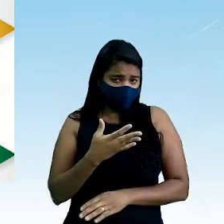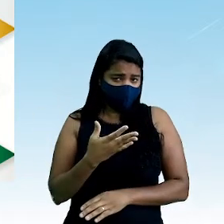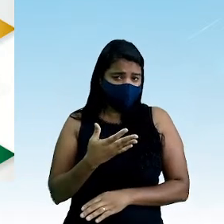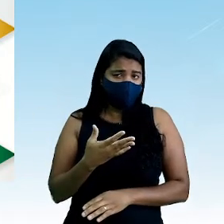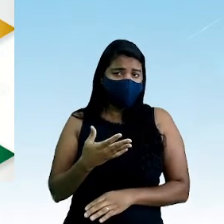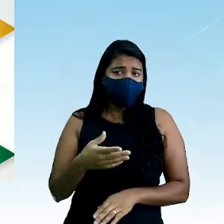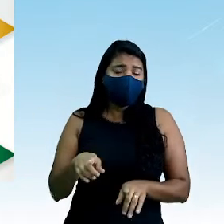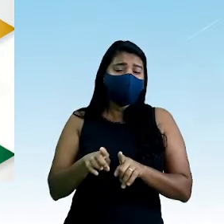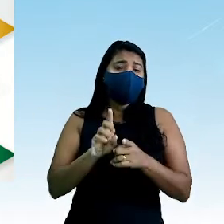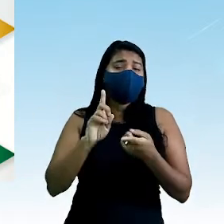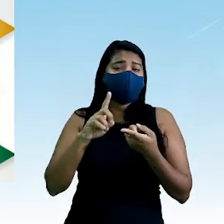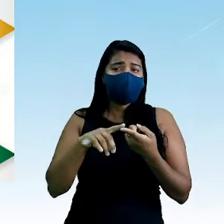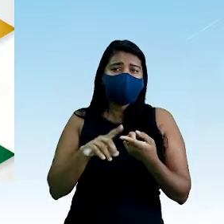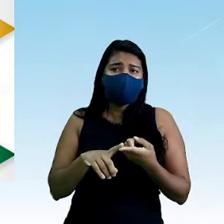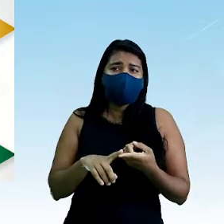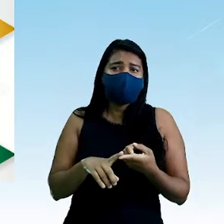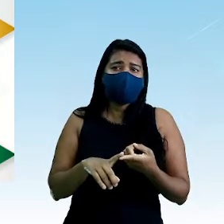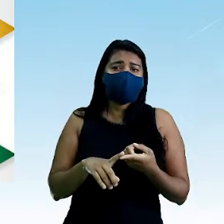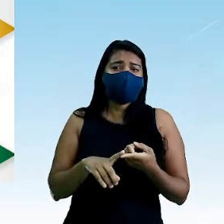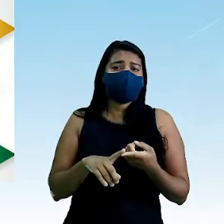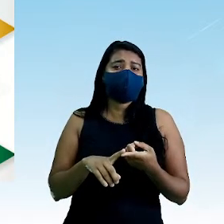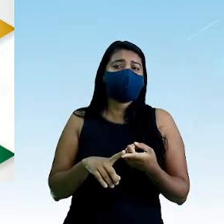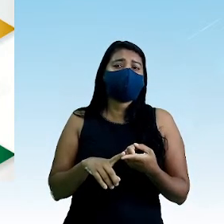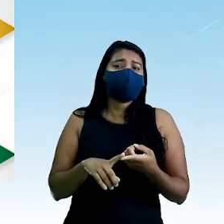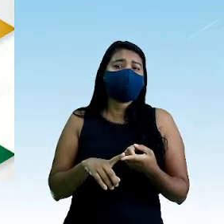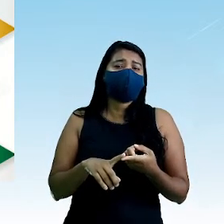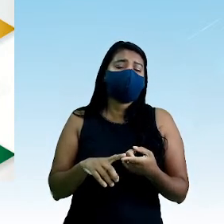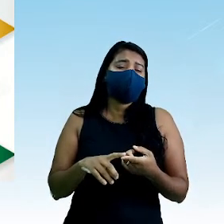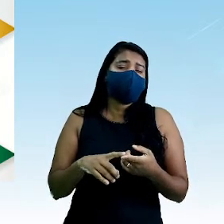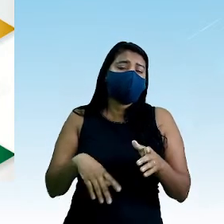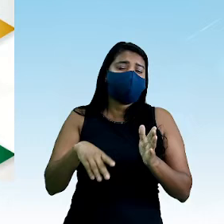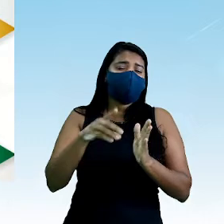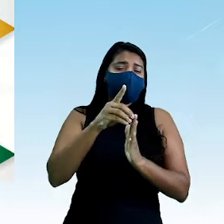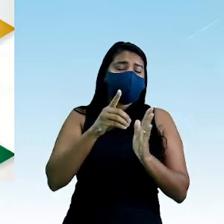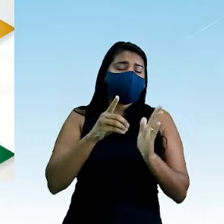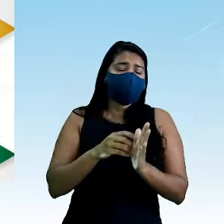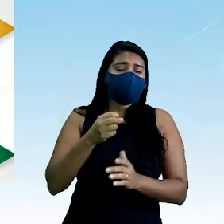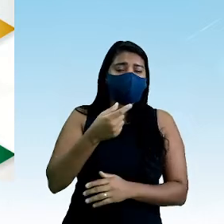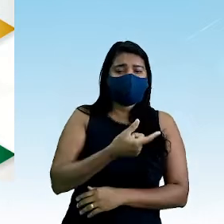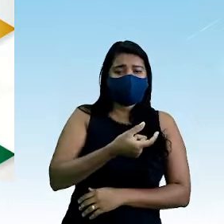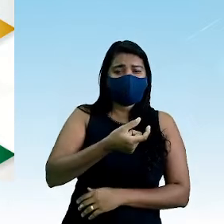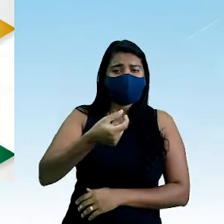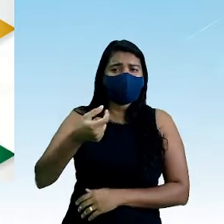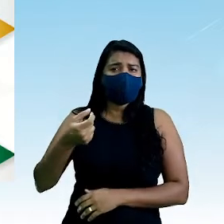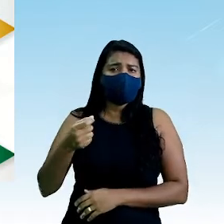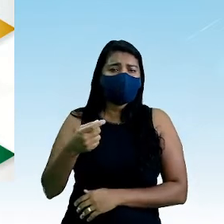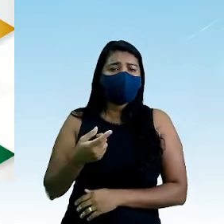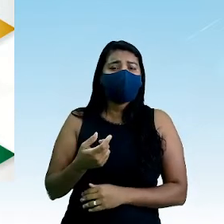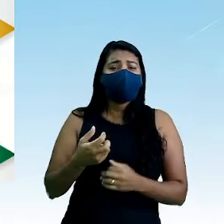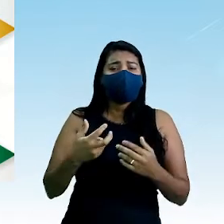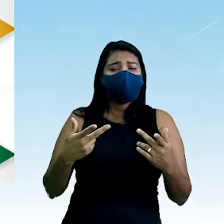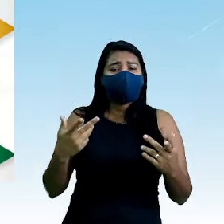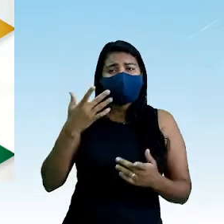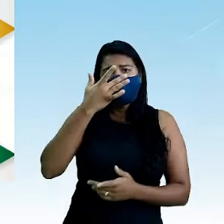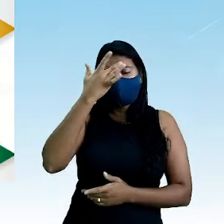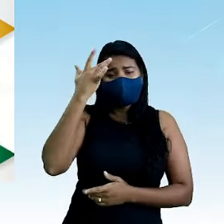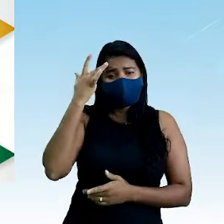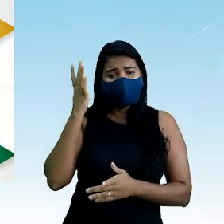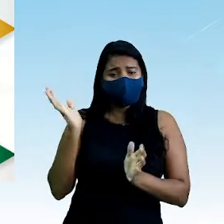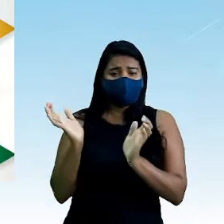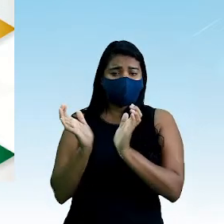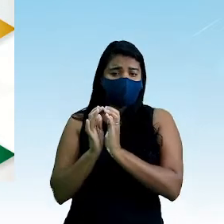releituras de frevos, né, porque teve um álbum mais ou menos acho que na década de 2000 por aí, que grandes artistas aqui de